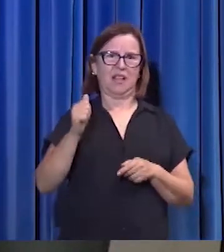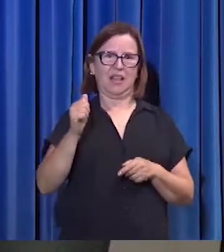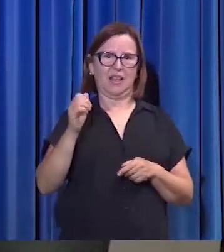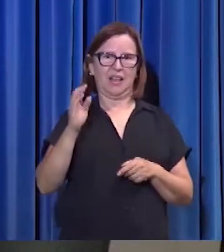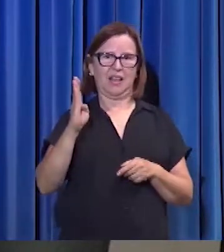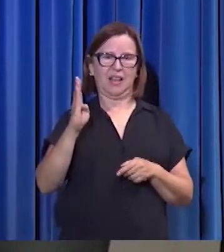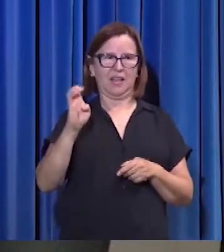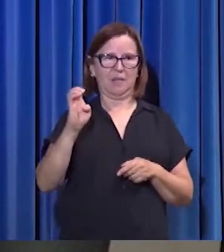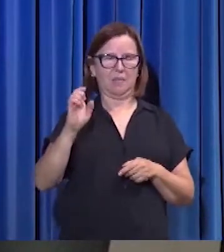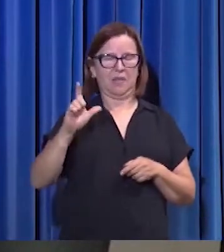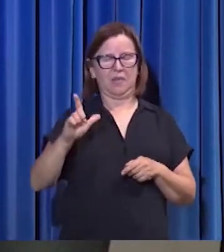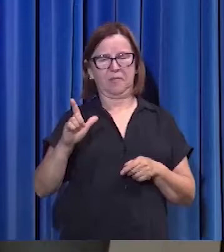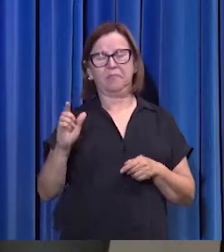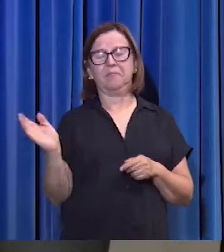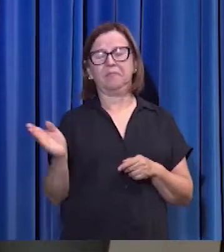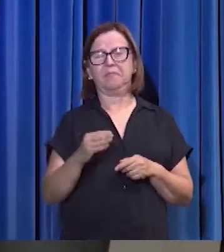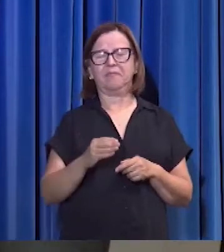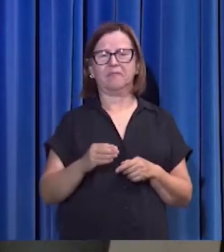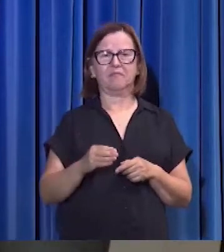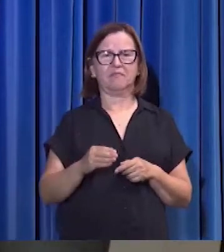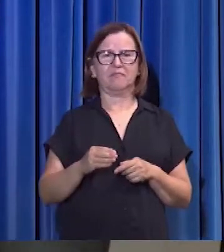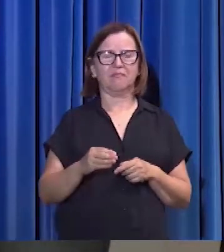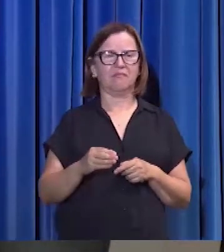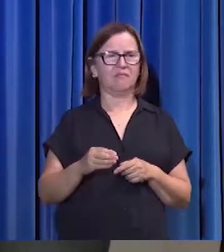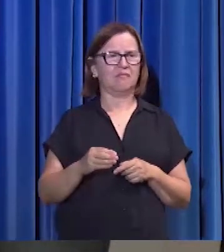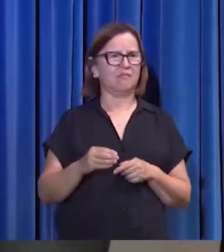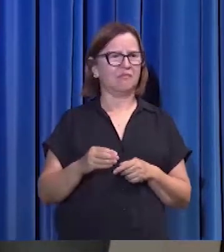Nas famílias mais adequadas,